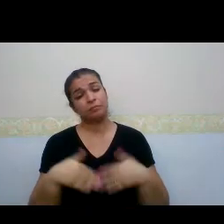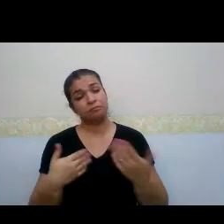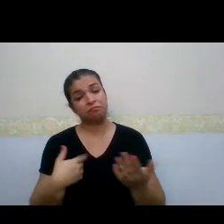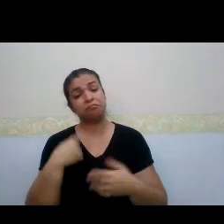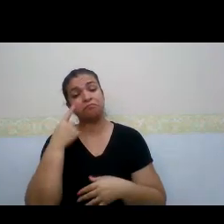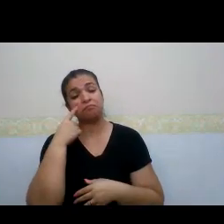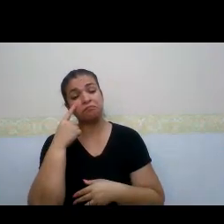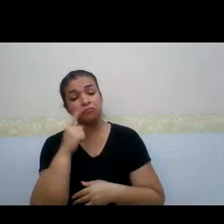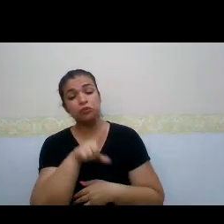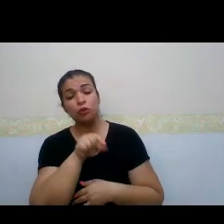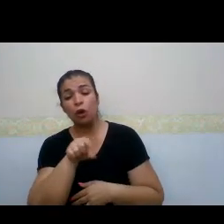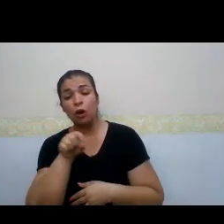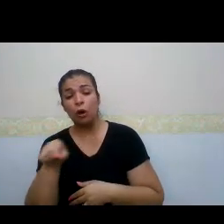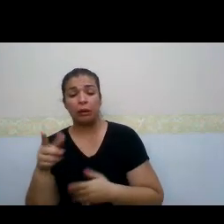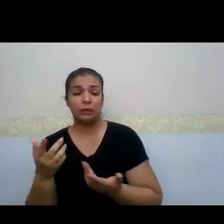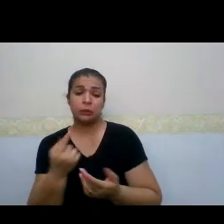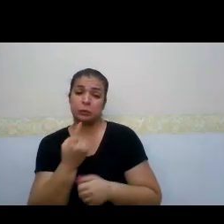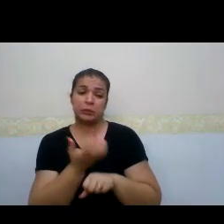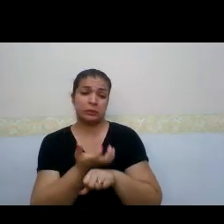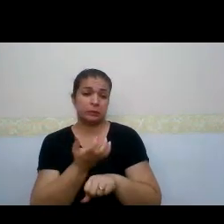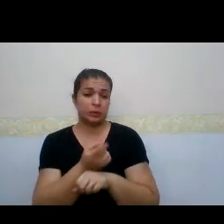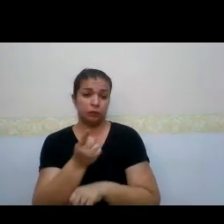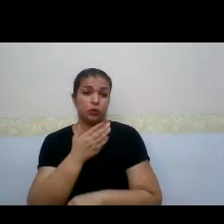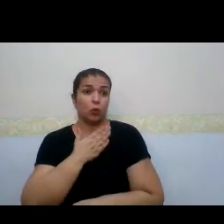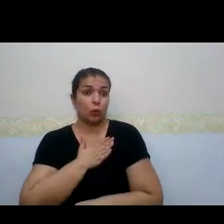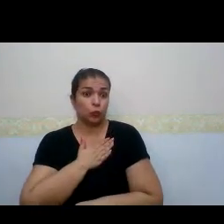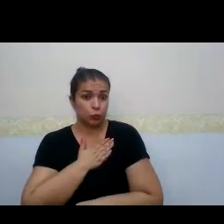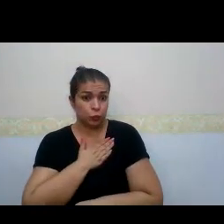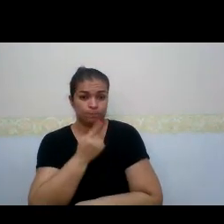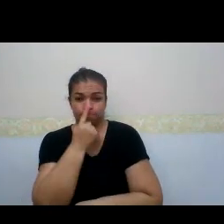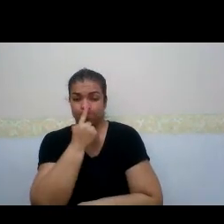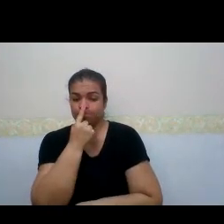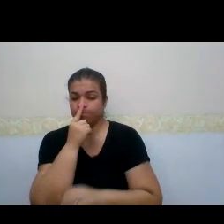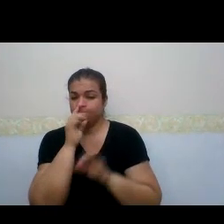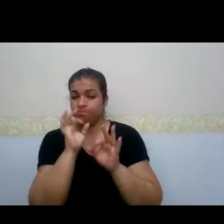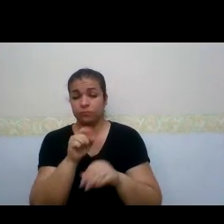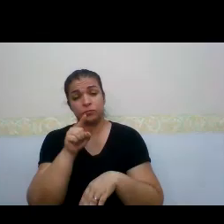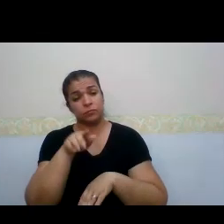você, individualmente, gostou muito, elabora uma ementa para ela.